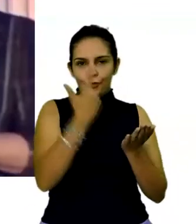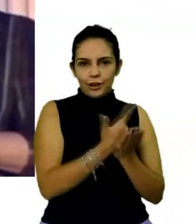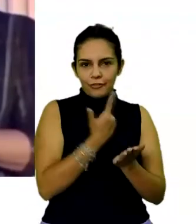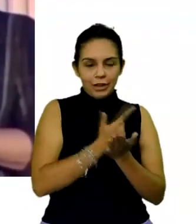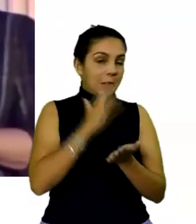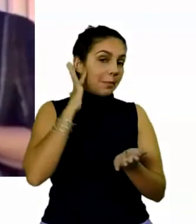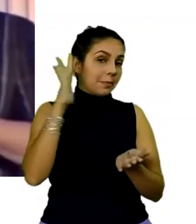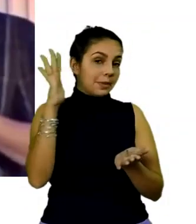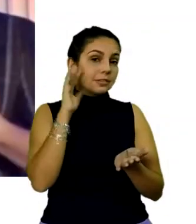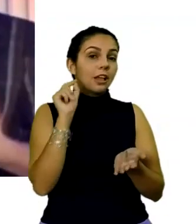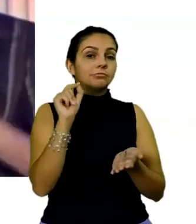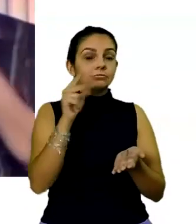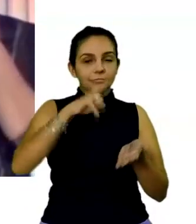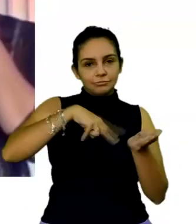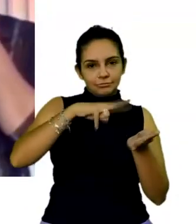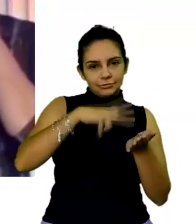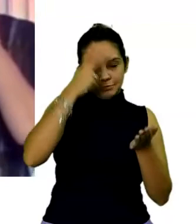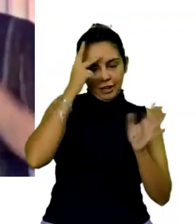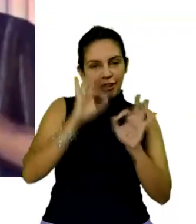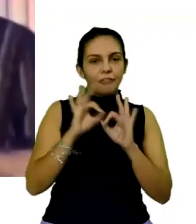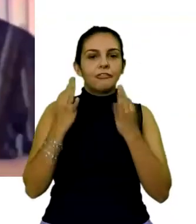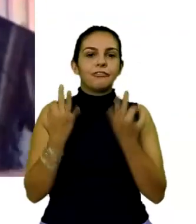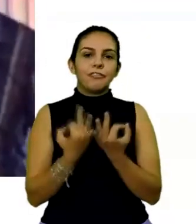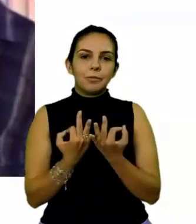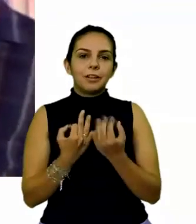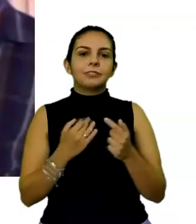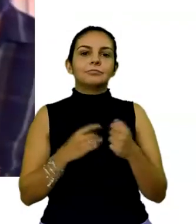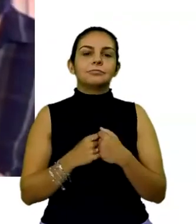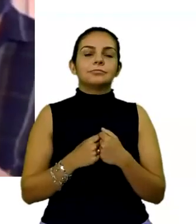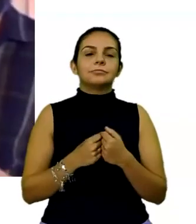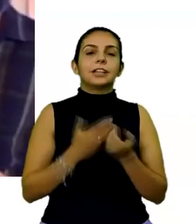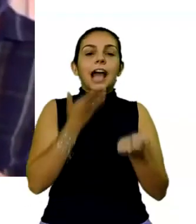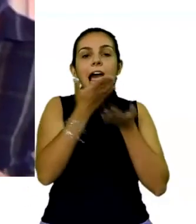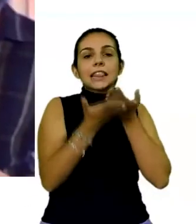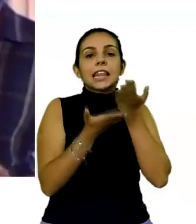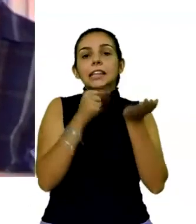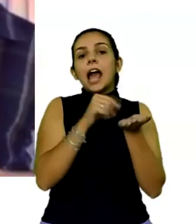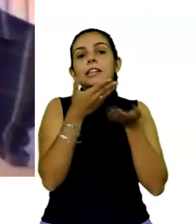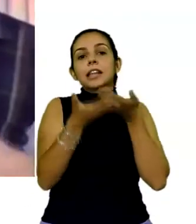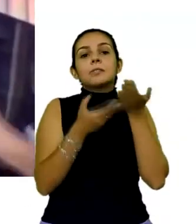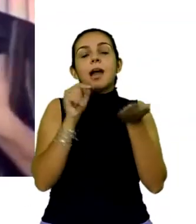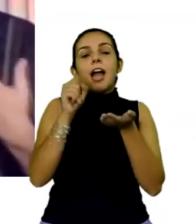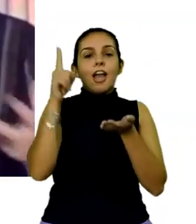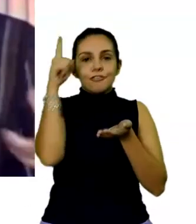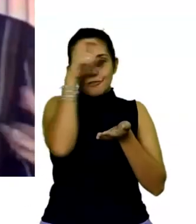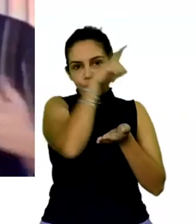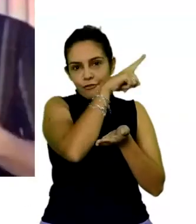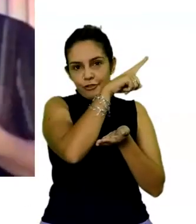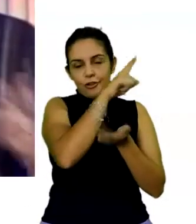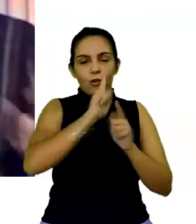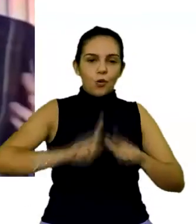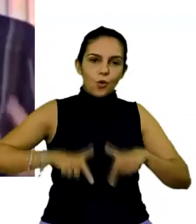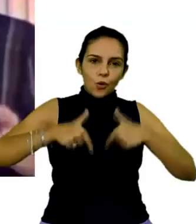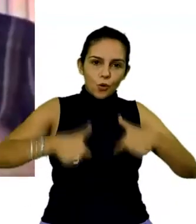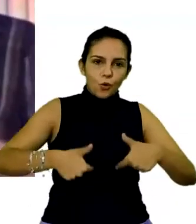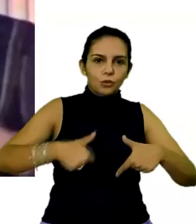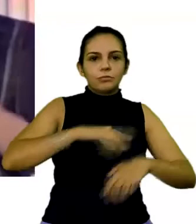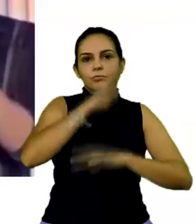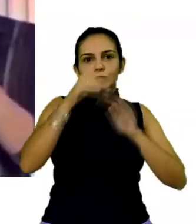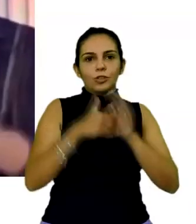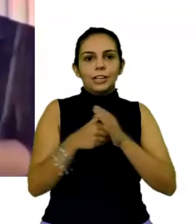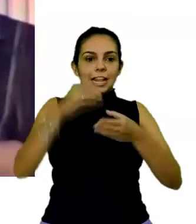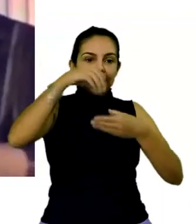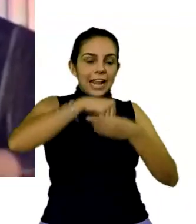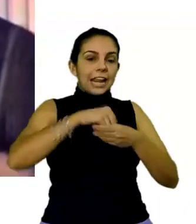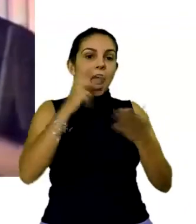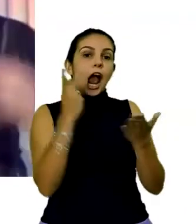livro pensando para leitura em família e que tratasse como tema da dificuldade e da luta de todos os bastidores